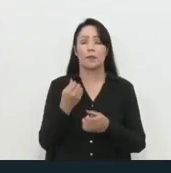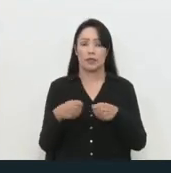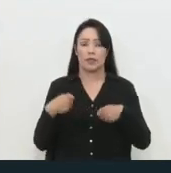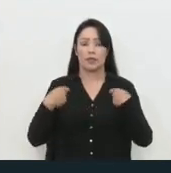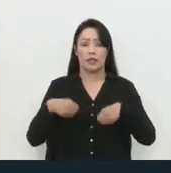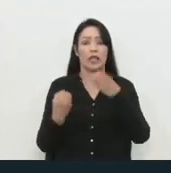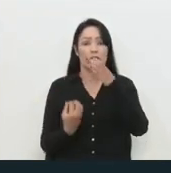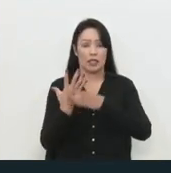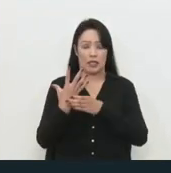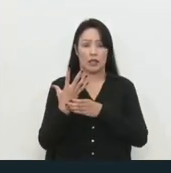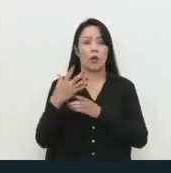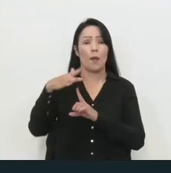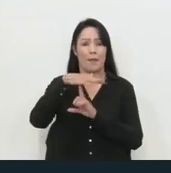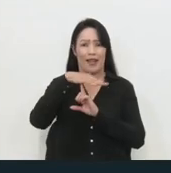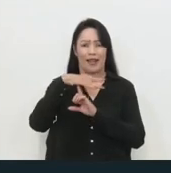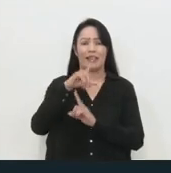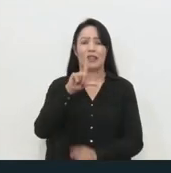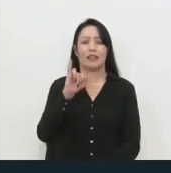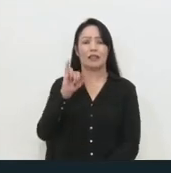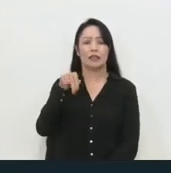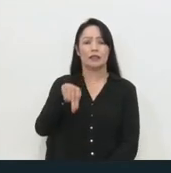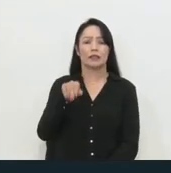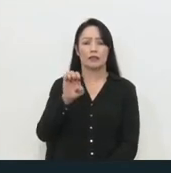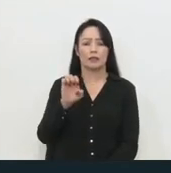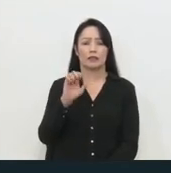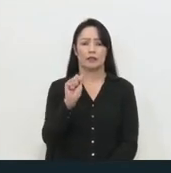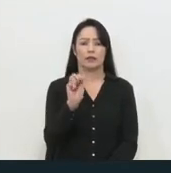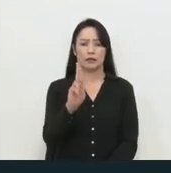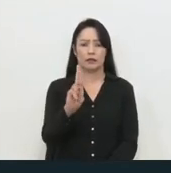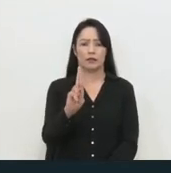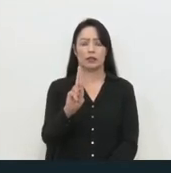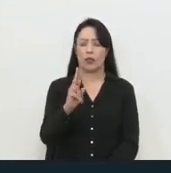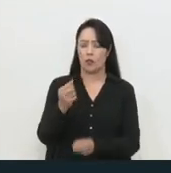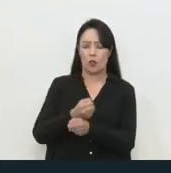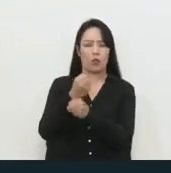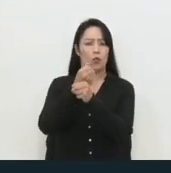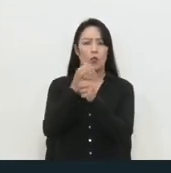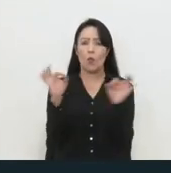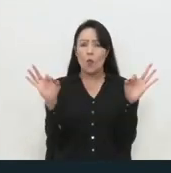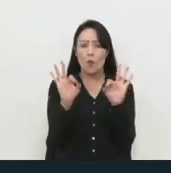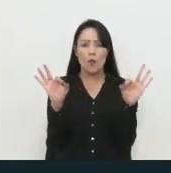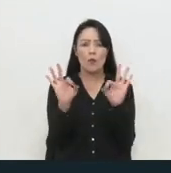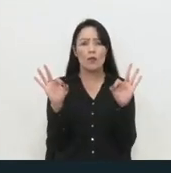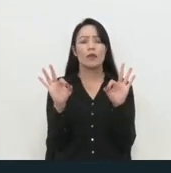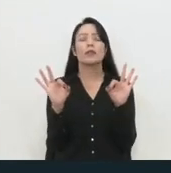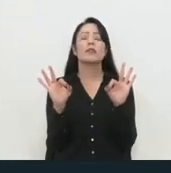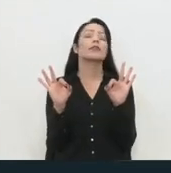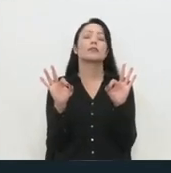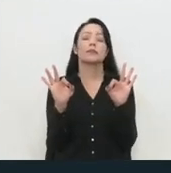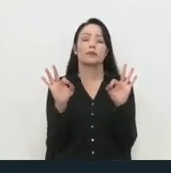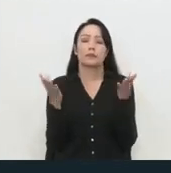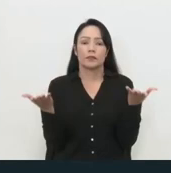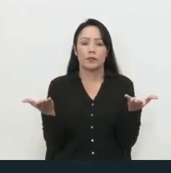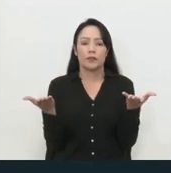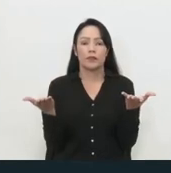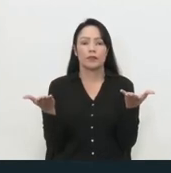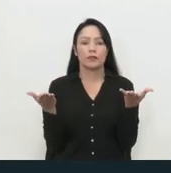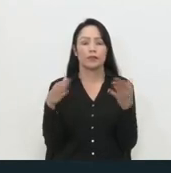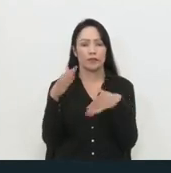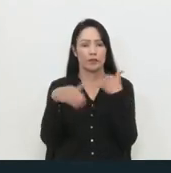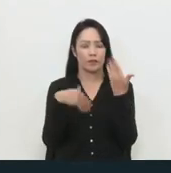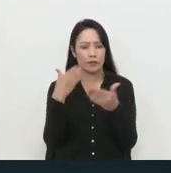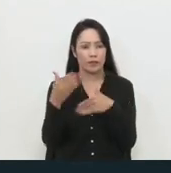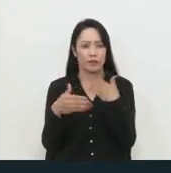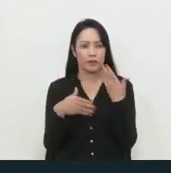se não criar o Parque Linear se não for construir no Parque Linear aí a altura no na